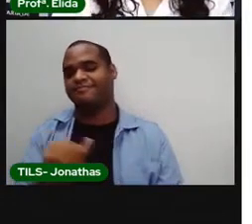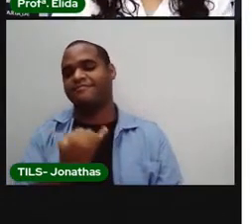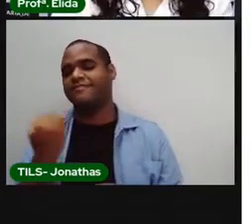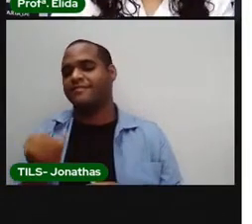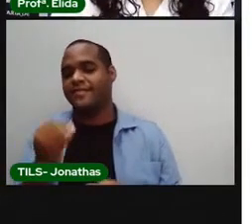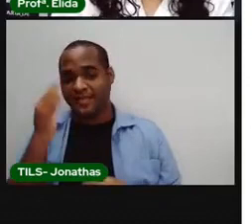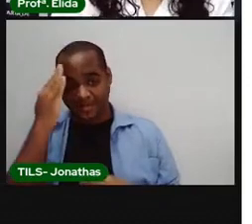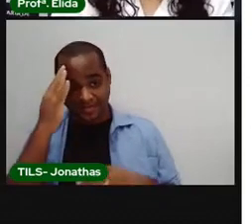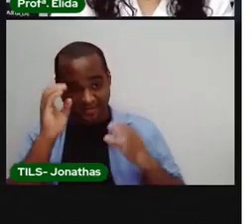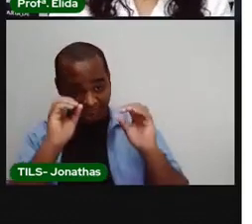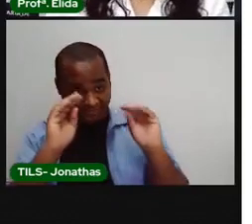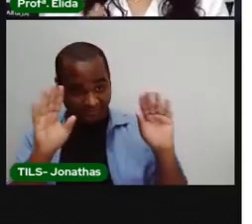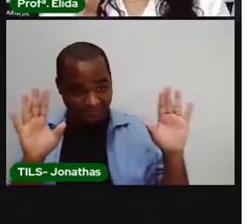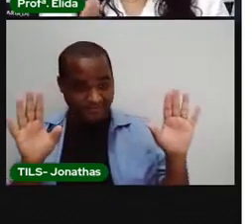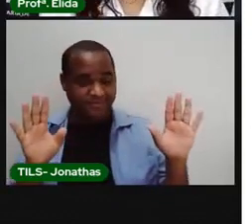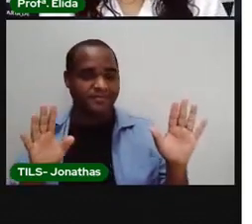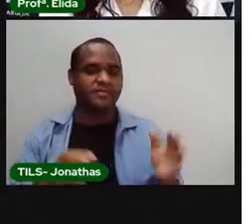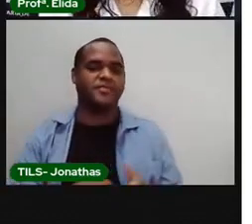Entendeu?